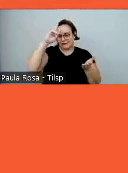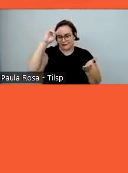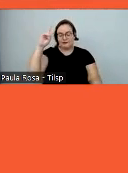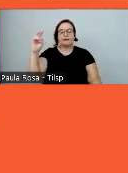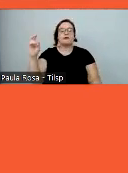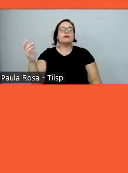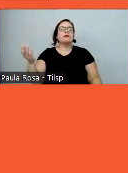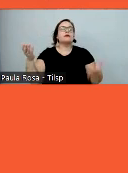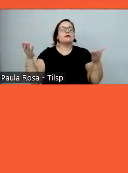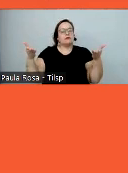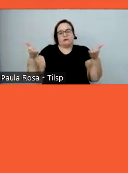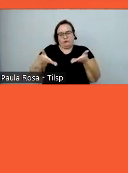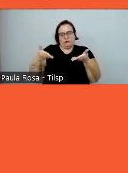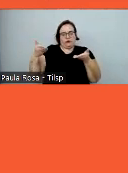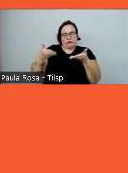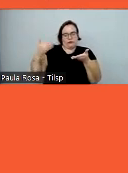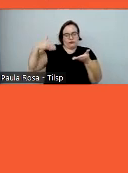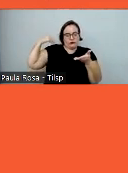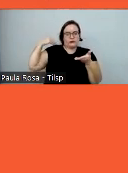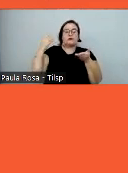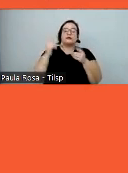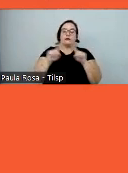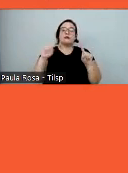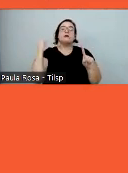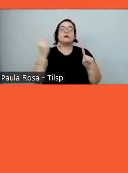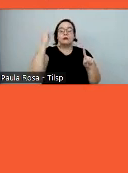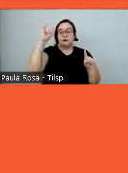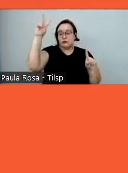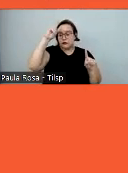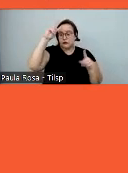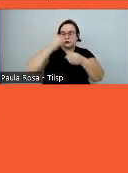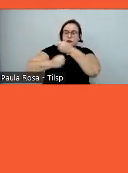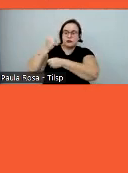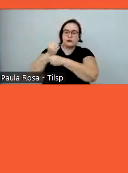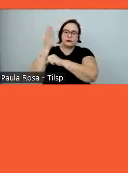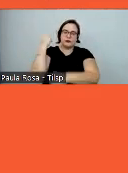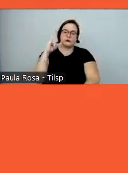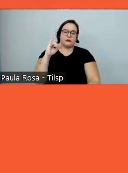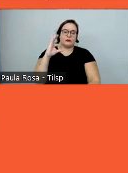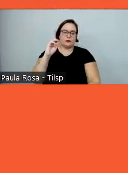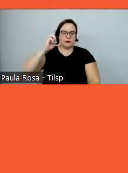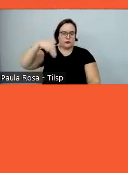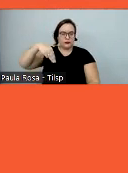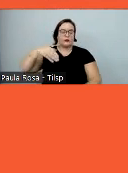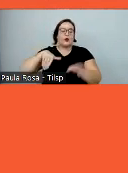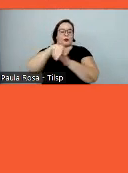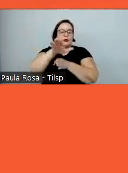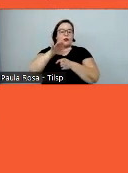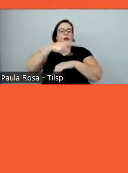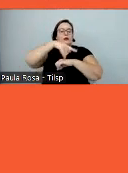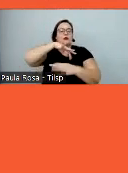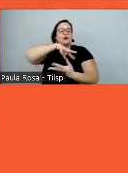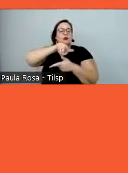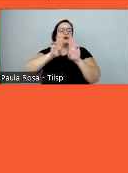acho importante a gente rememorar que no ano passado o ir com o conselho internacional de museus aprovou uma nova definição depois